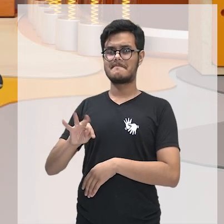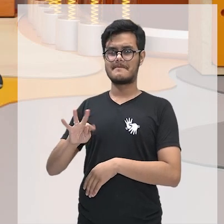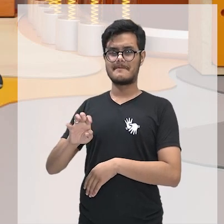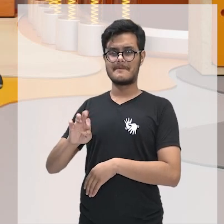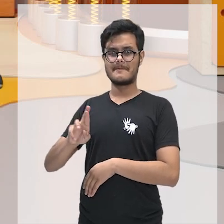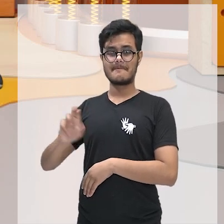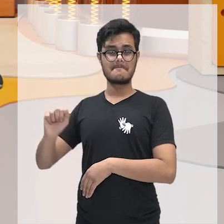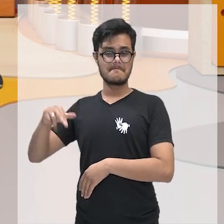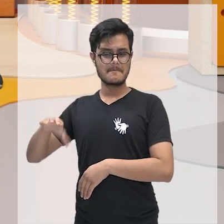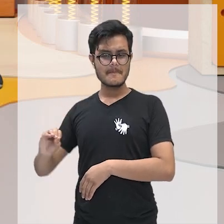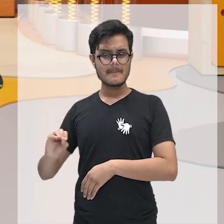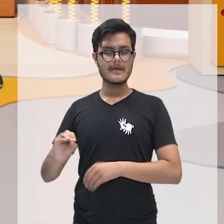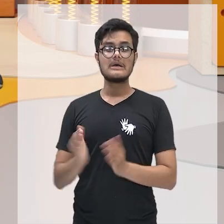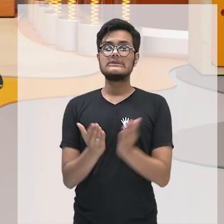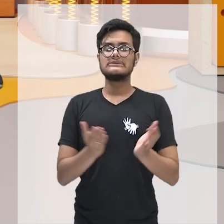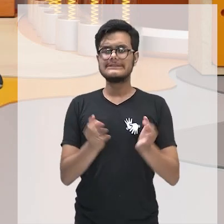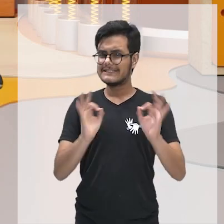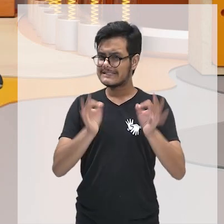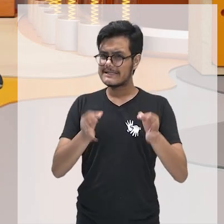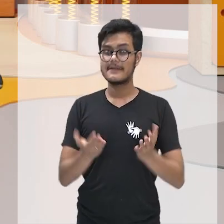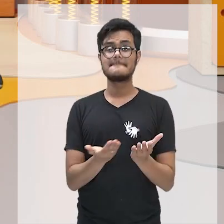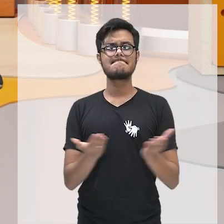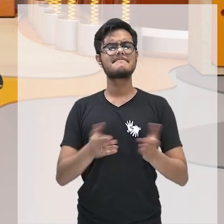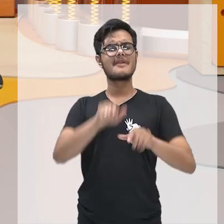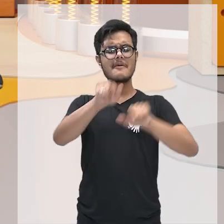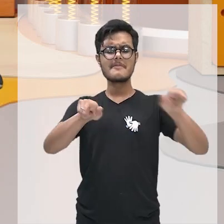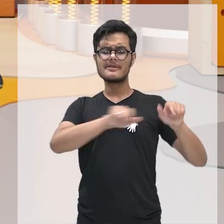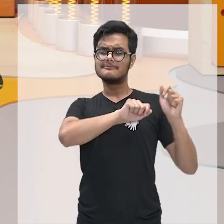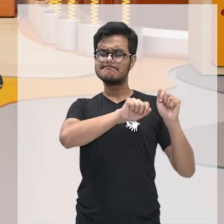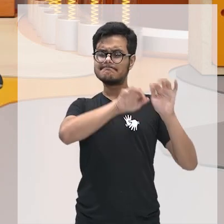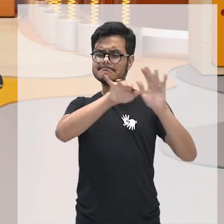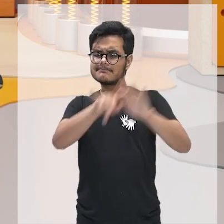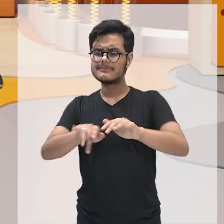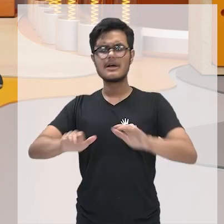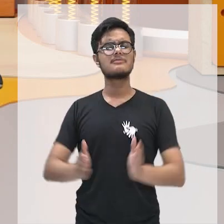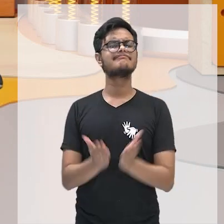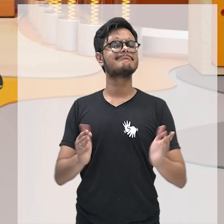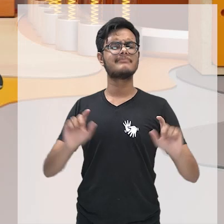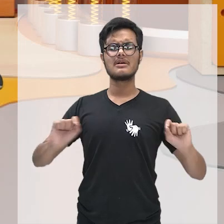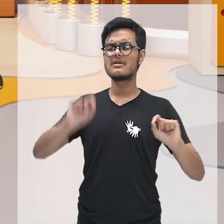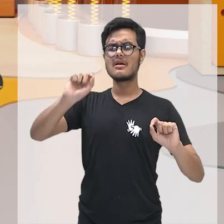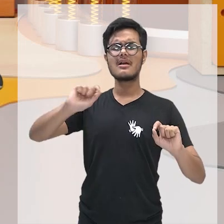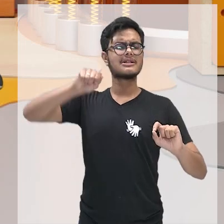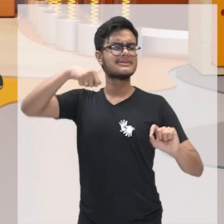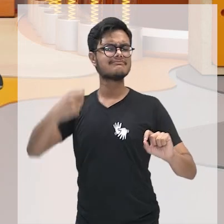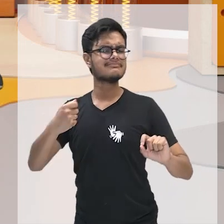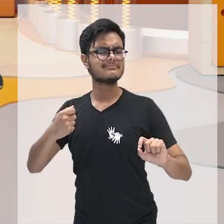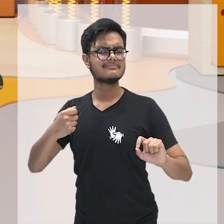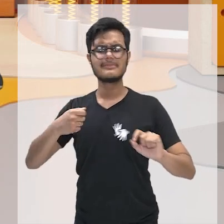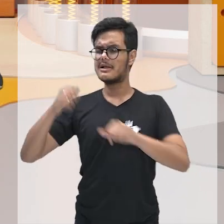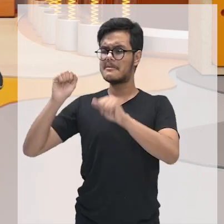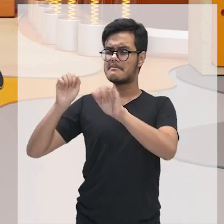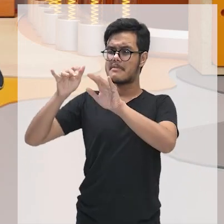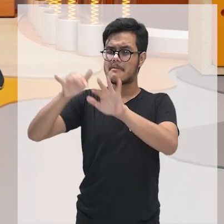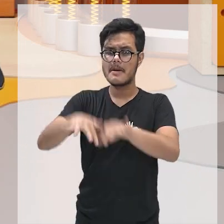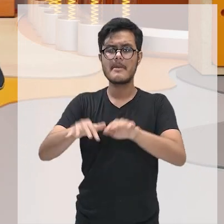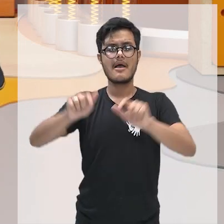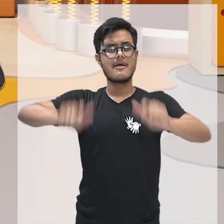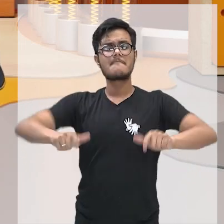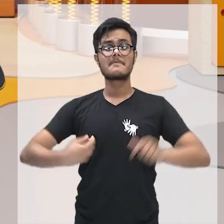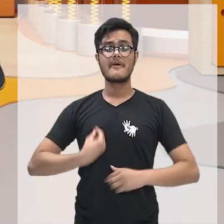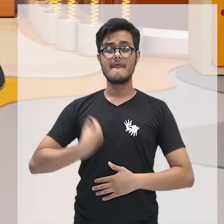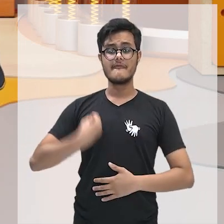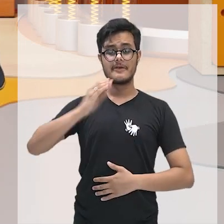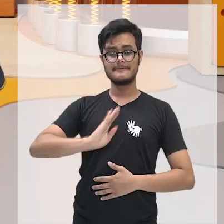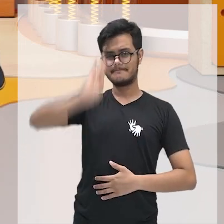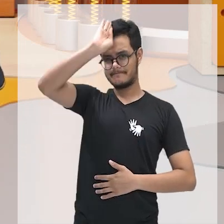turminha os primeiros habitantes que chegaram nessa região que ocuparam aqui a península itálica